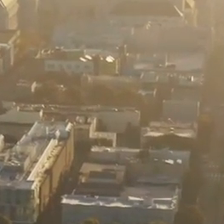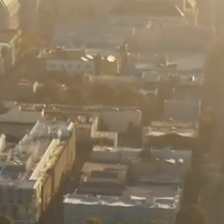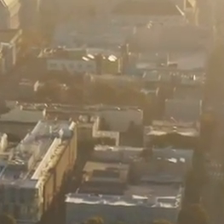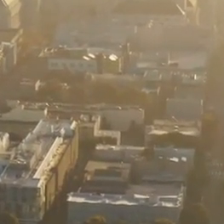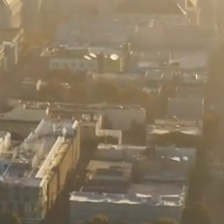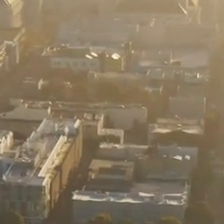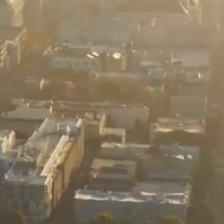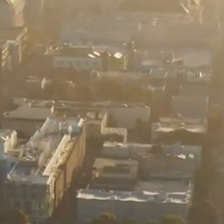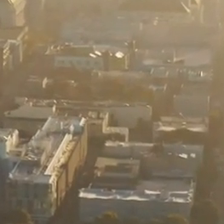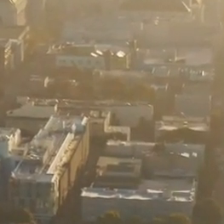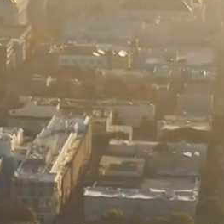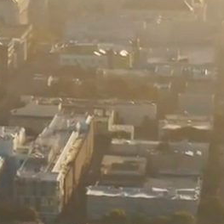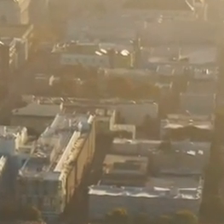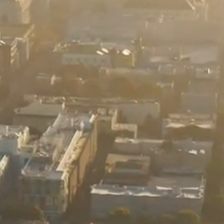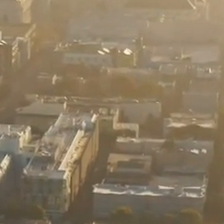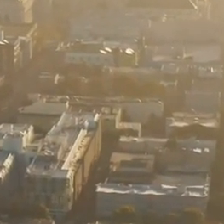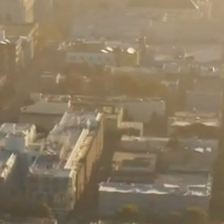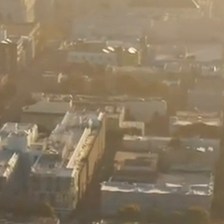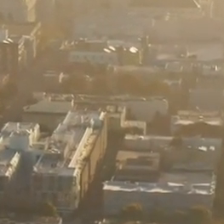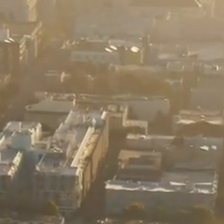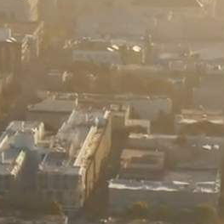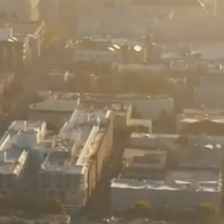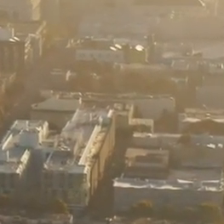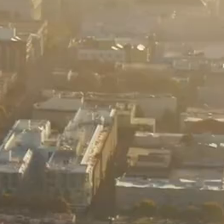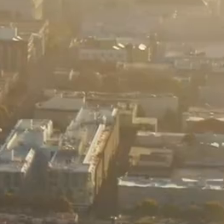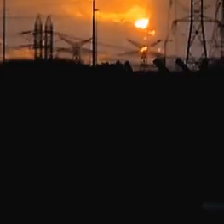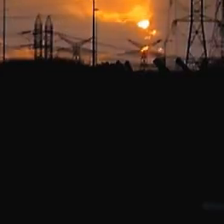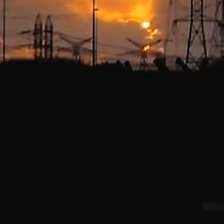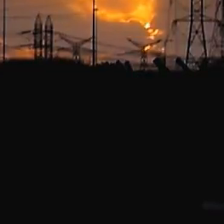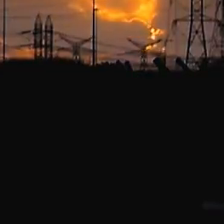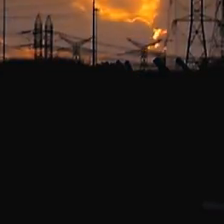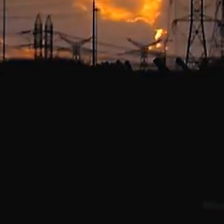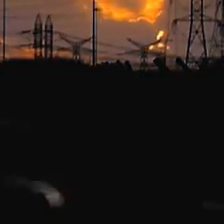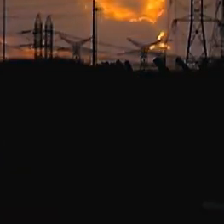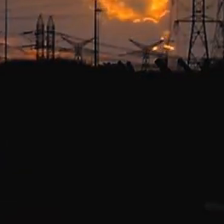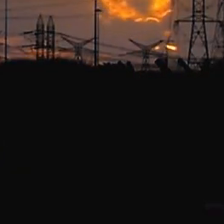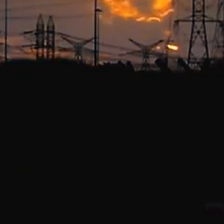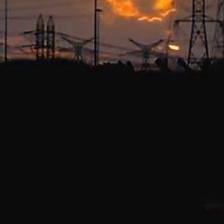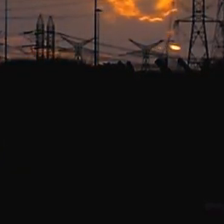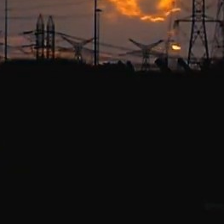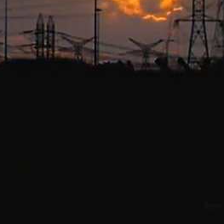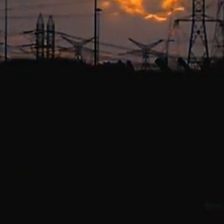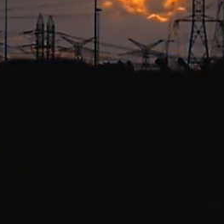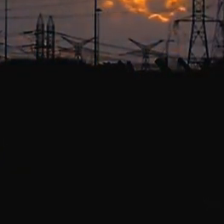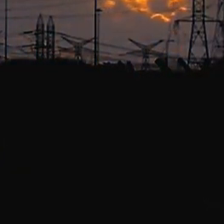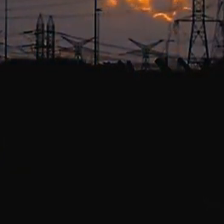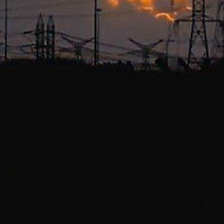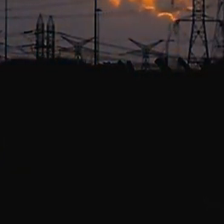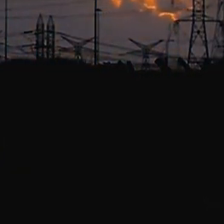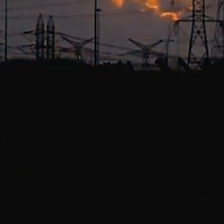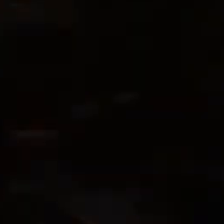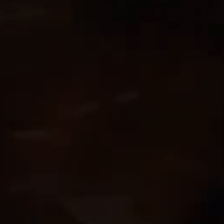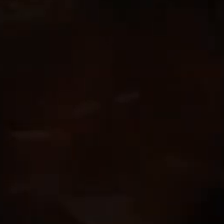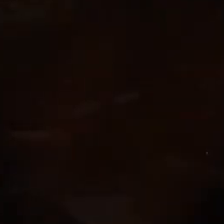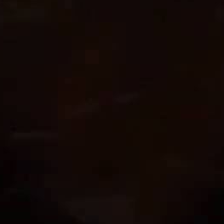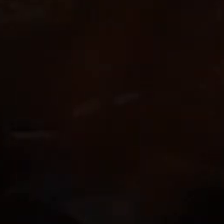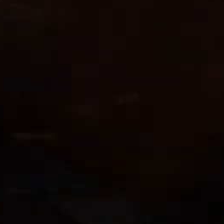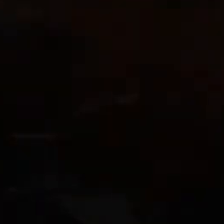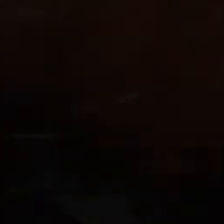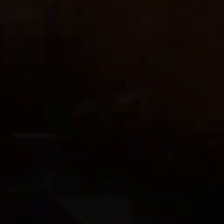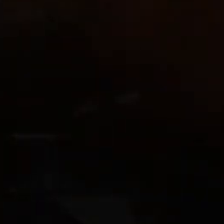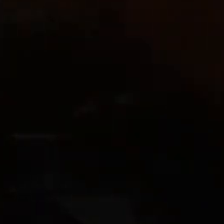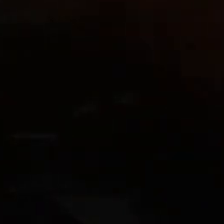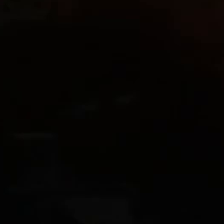ar. O desenvolvimento dos grandes centros urbanos e o consumo cada vez mais exagerado dos recursos são os